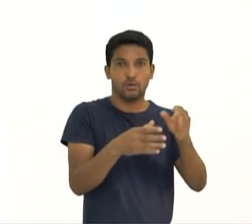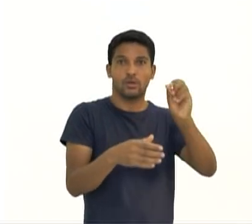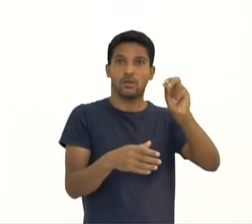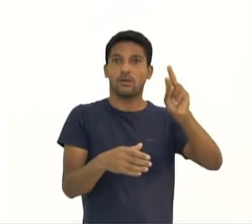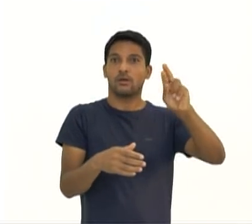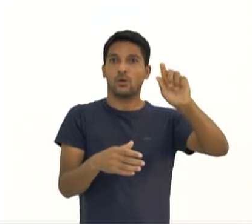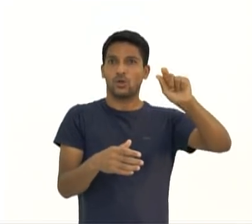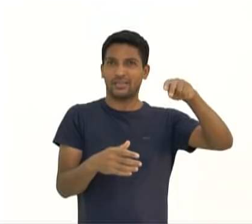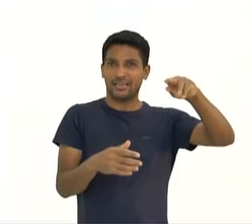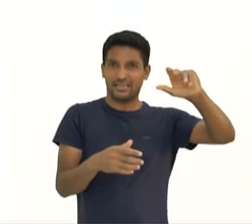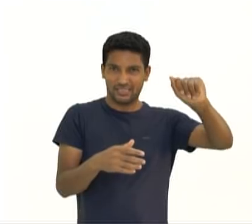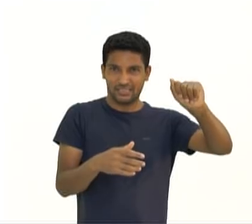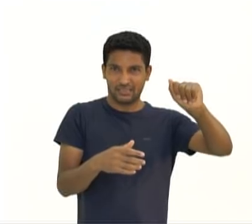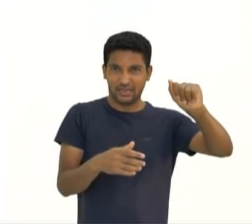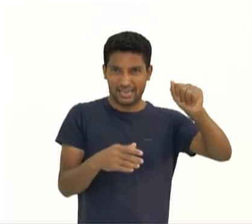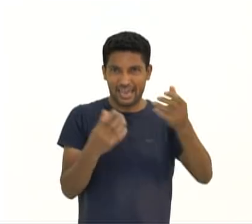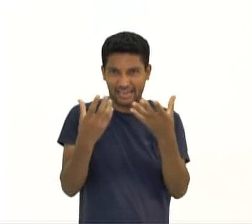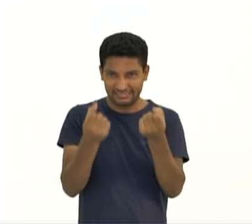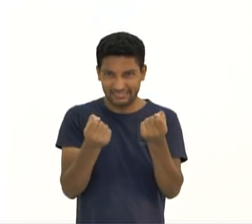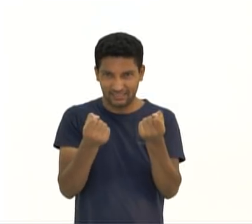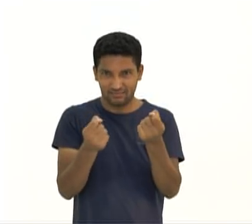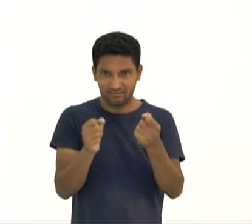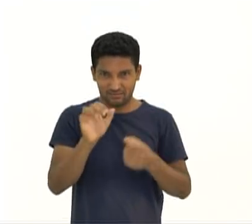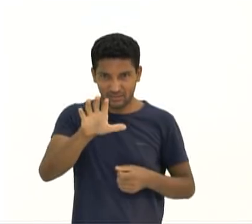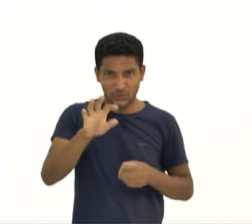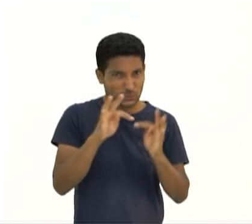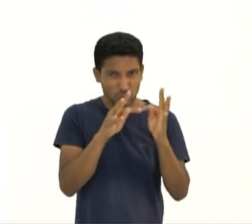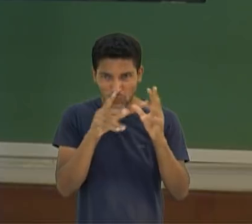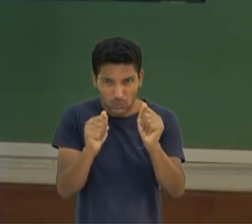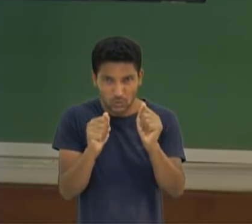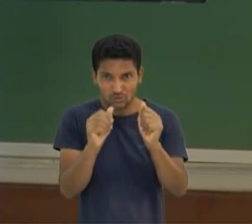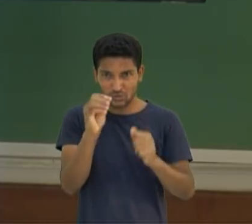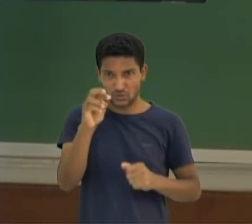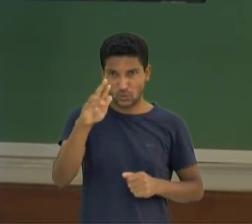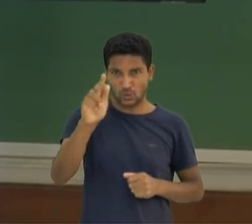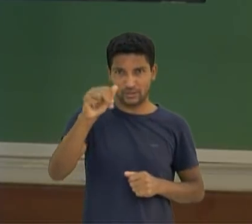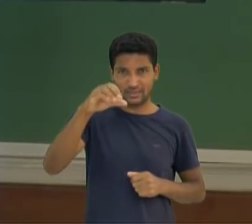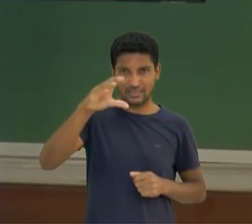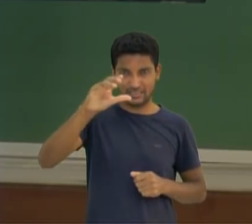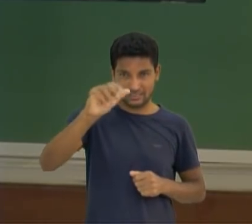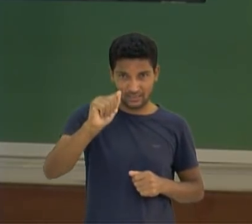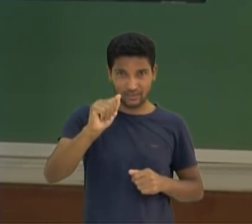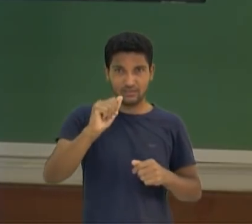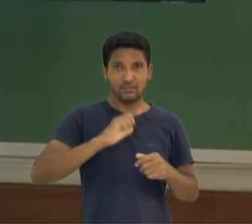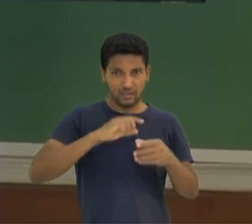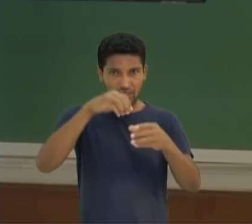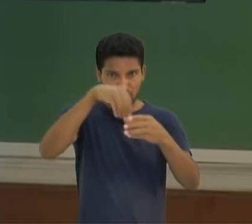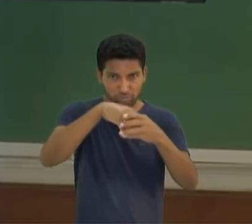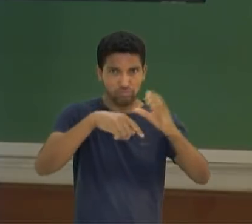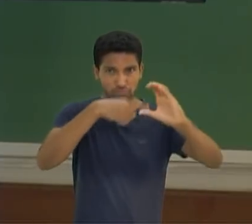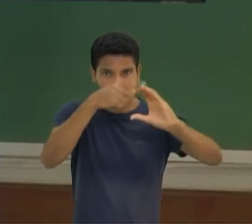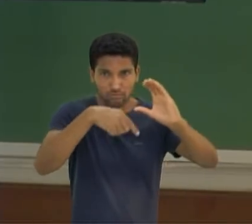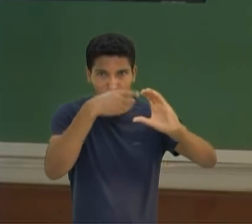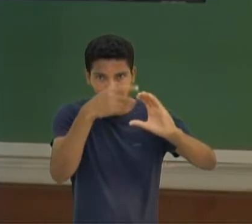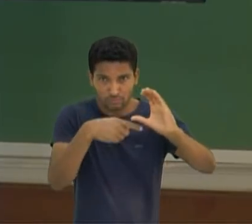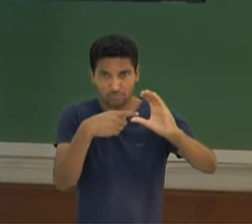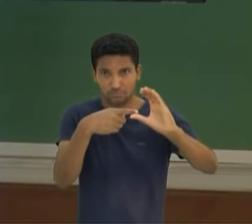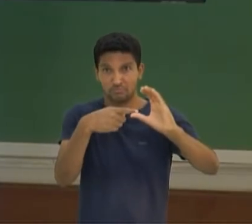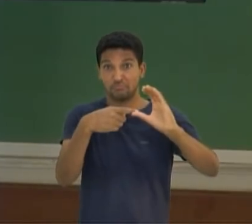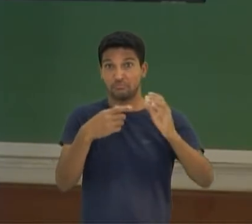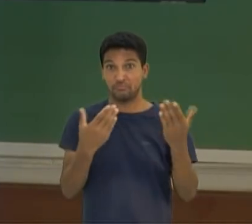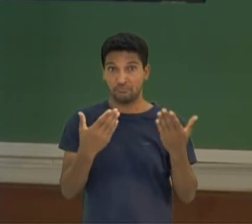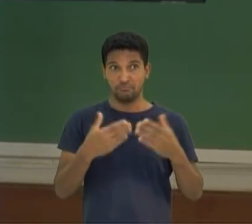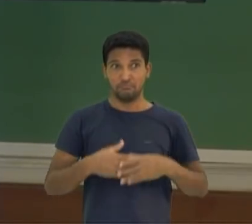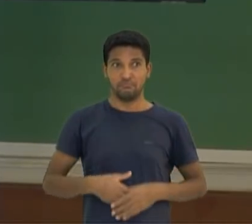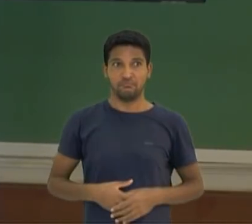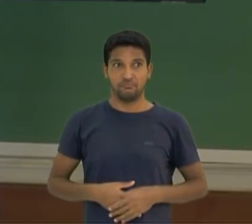ser aceita atualmente? Essa frase, afirmar isso, que toda substância formada por carbono é uma substância